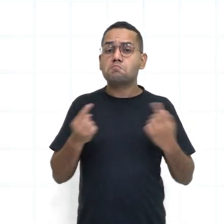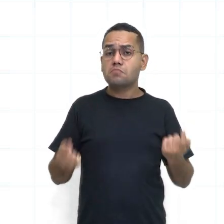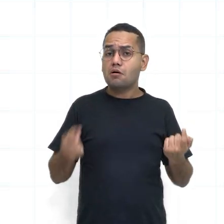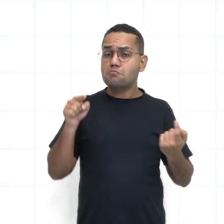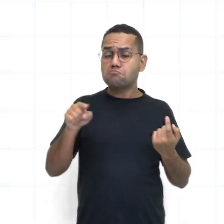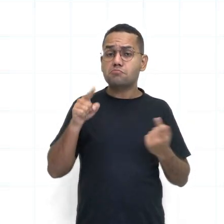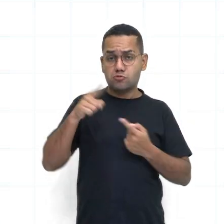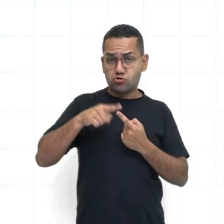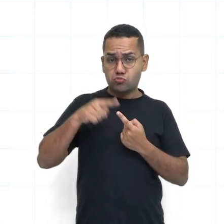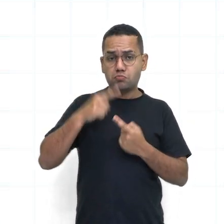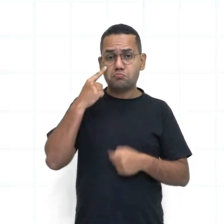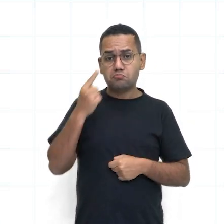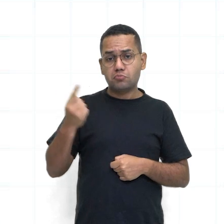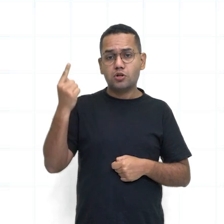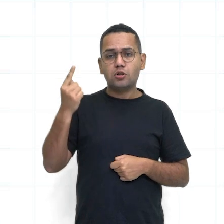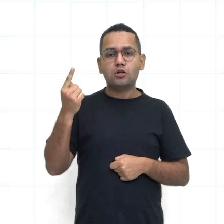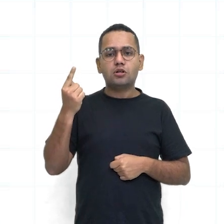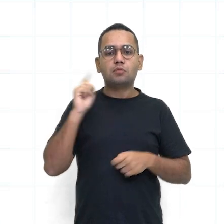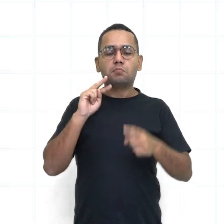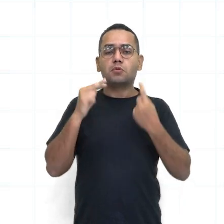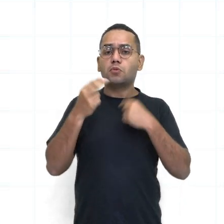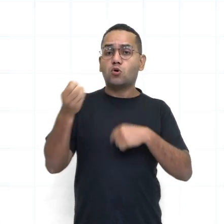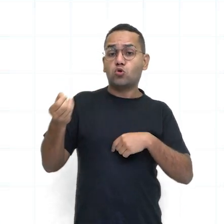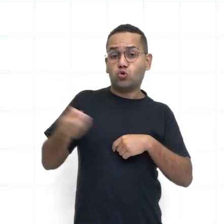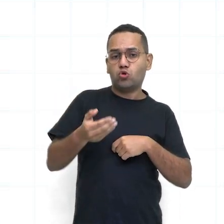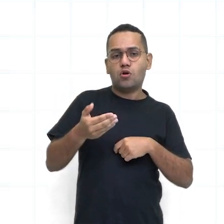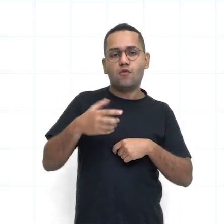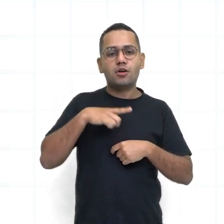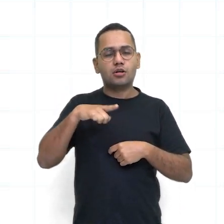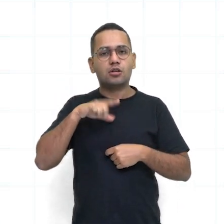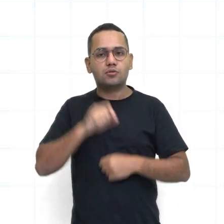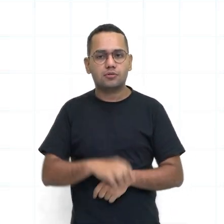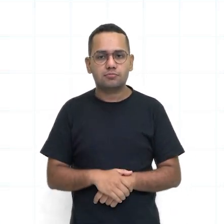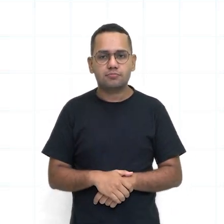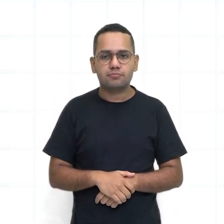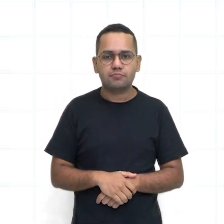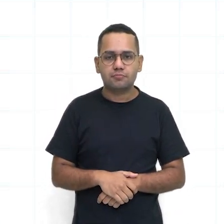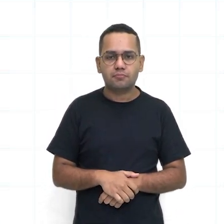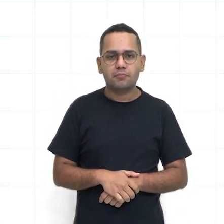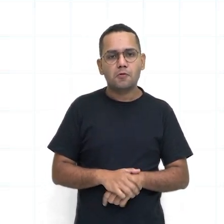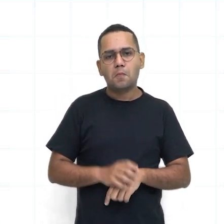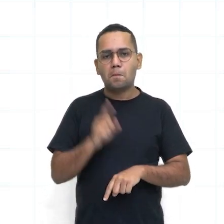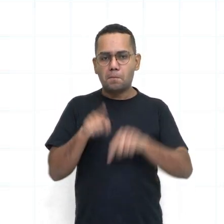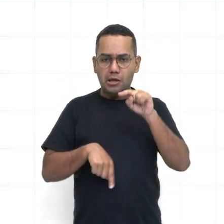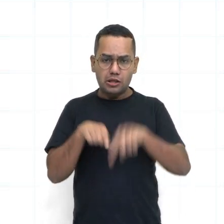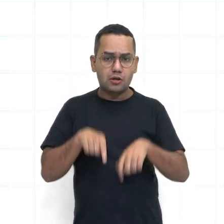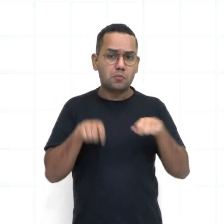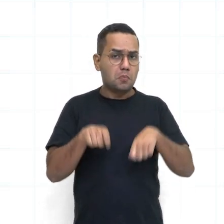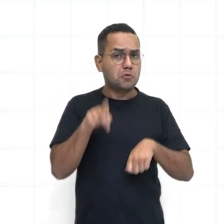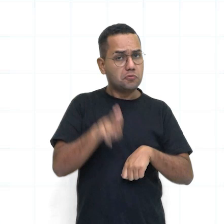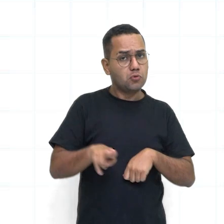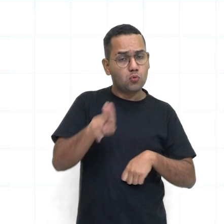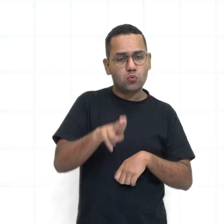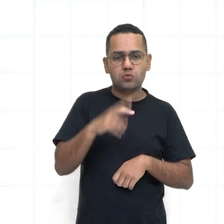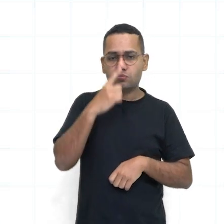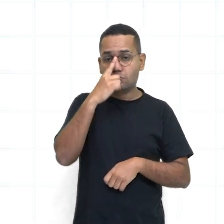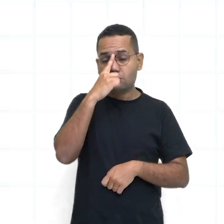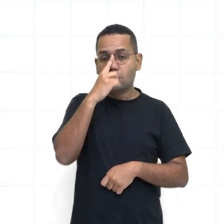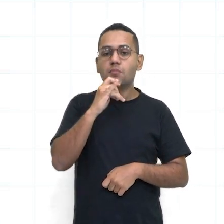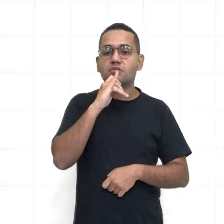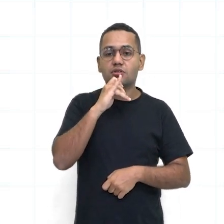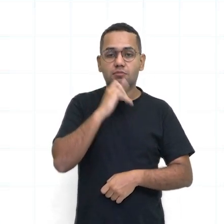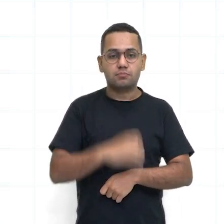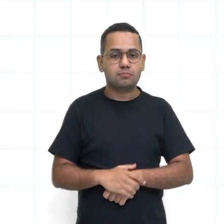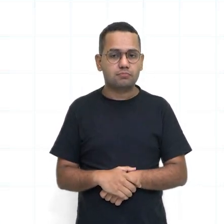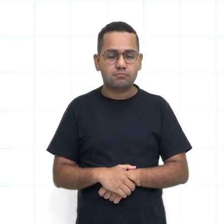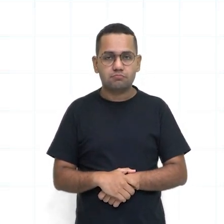vai trazer um novo olhar para os objetos que têm formas utilitárias, tá? Como, por exemplo,